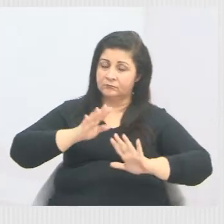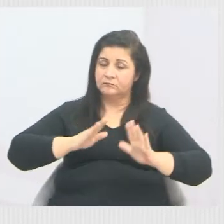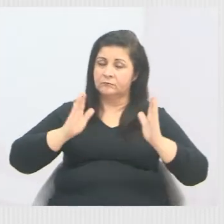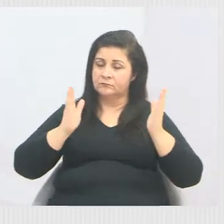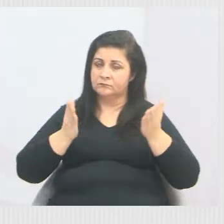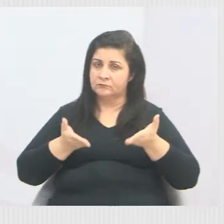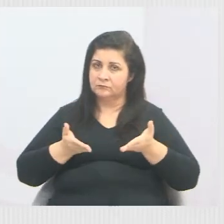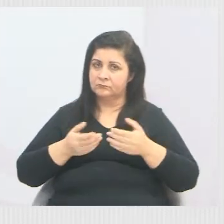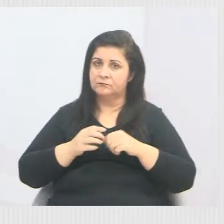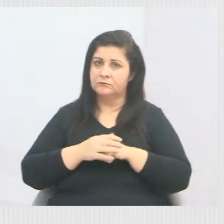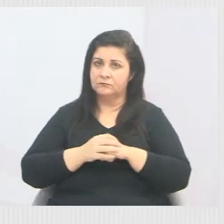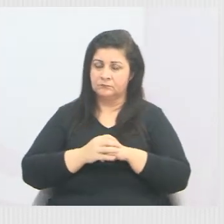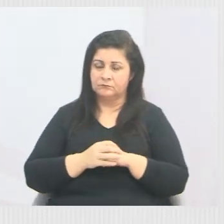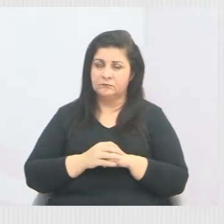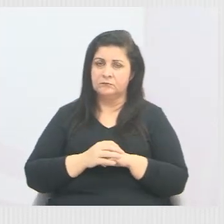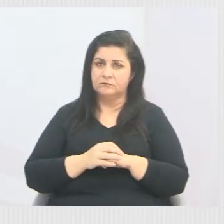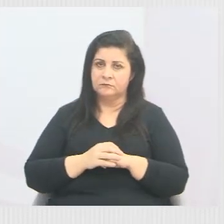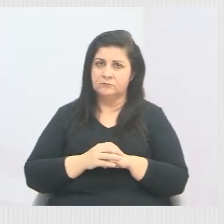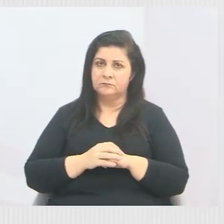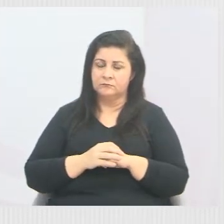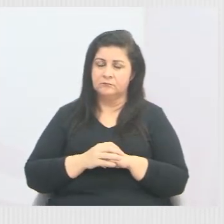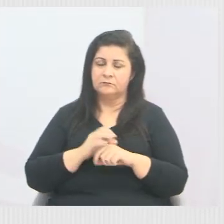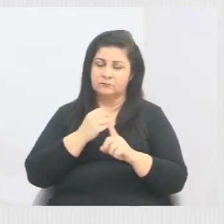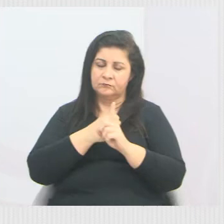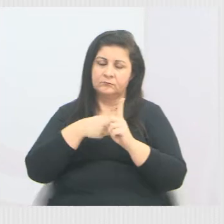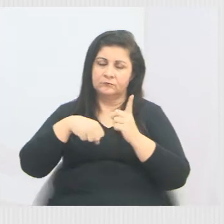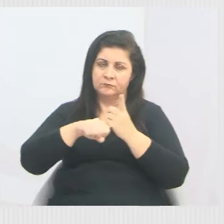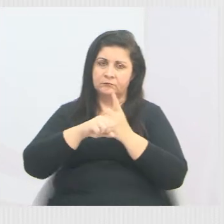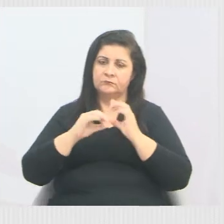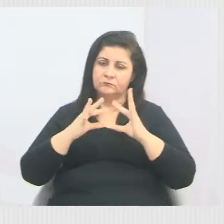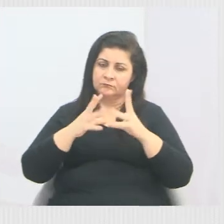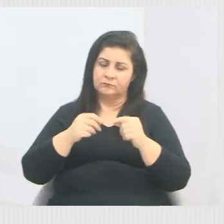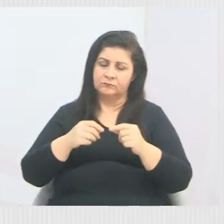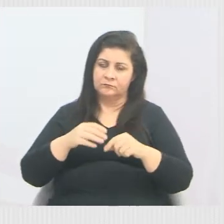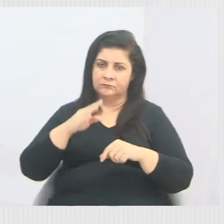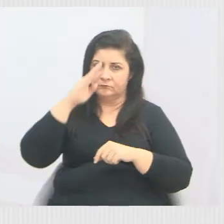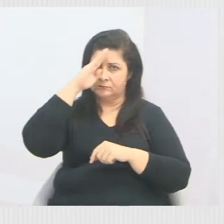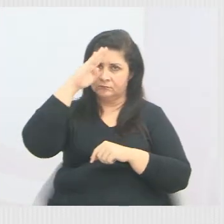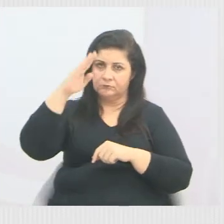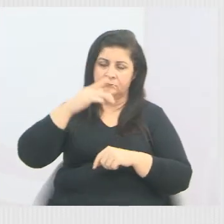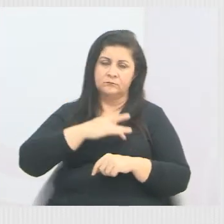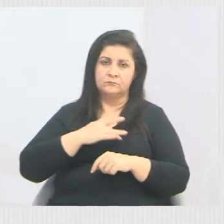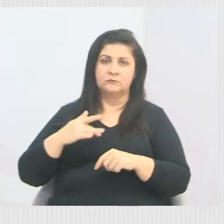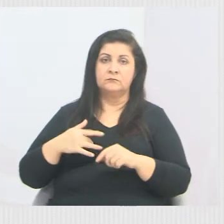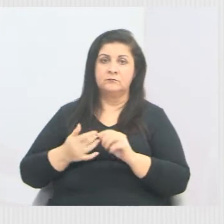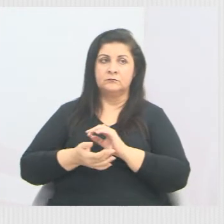tão delicado que estamos vivendo em nossa sociedade, que é a saúde.